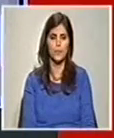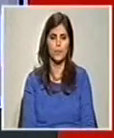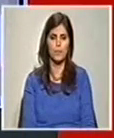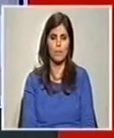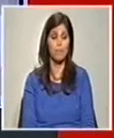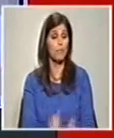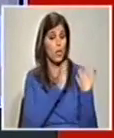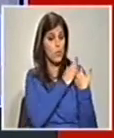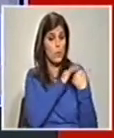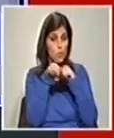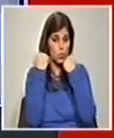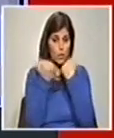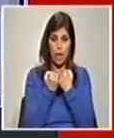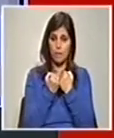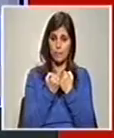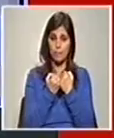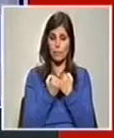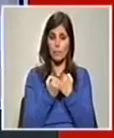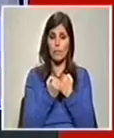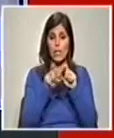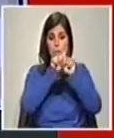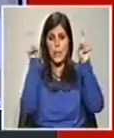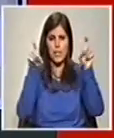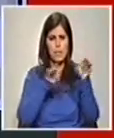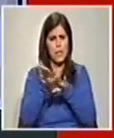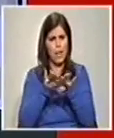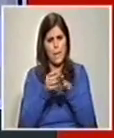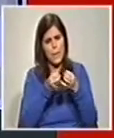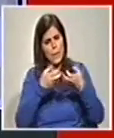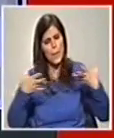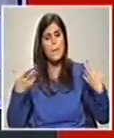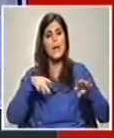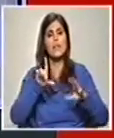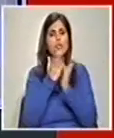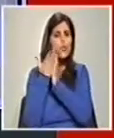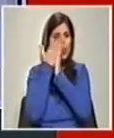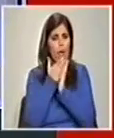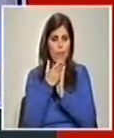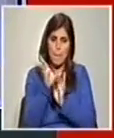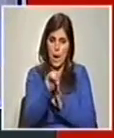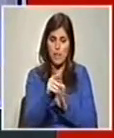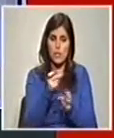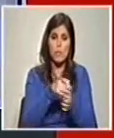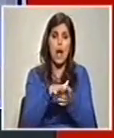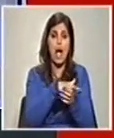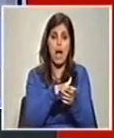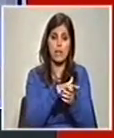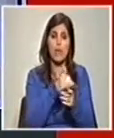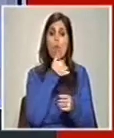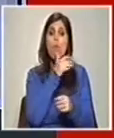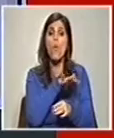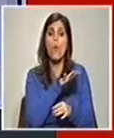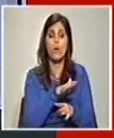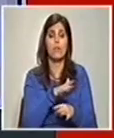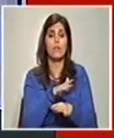A responsabilidade social das empresas não é só cada vez mais praticada, ela é também cada vez mais estudada e é uma área onde se faz cada vez